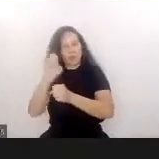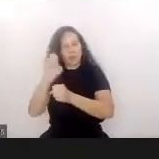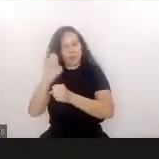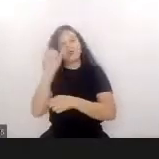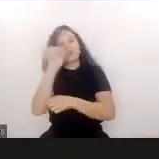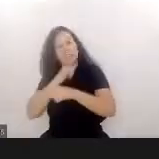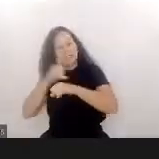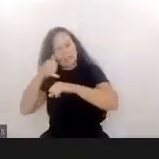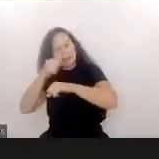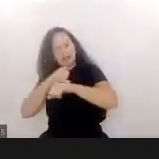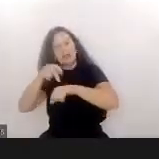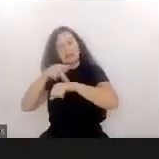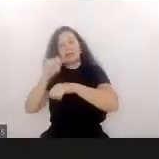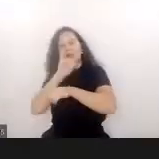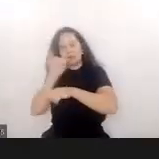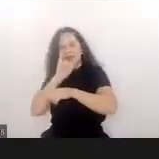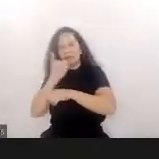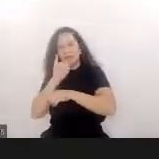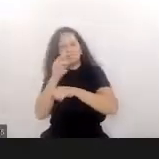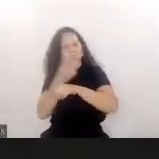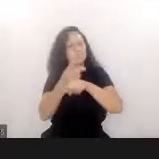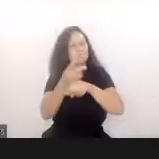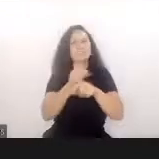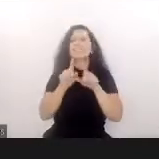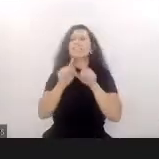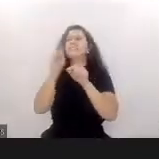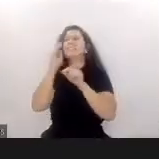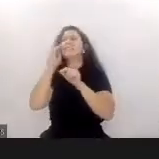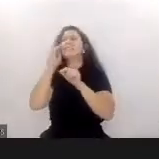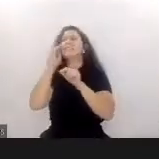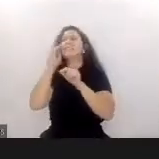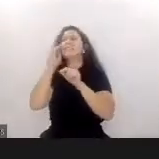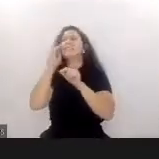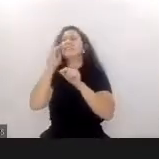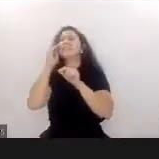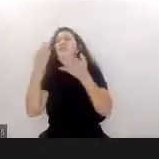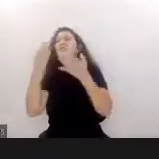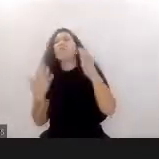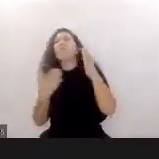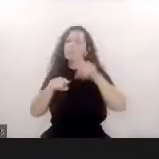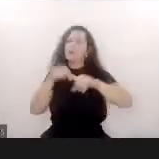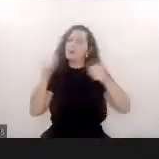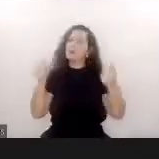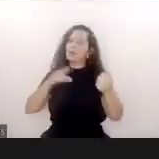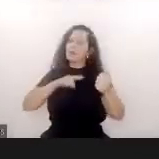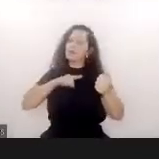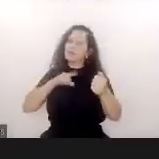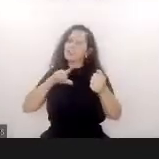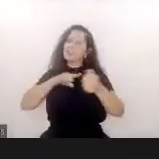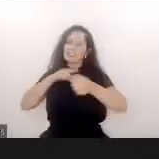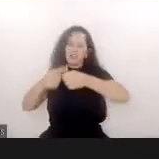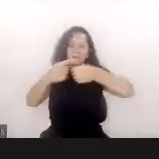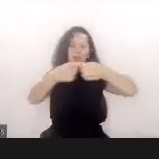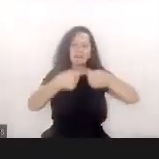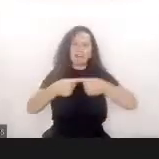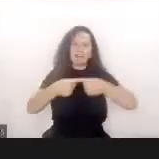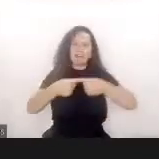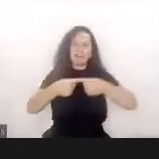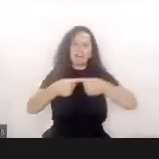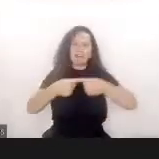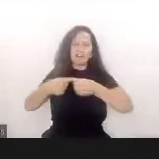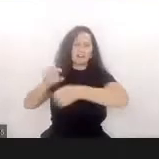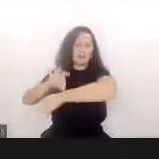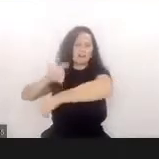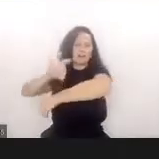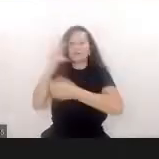barreiras físicas e materiais que resultaram do processo de urbanização que o Brasil passou nos últimos anos. A